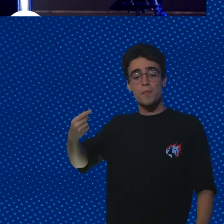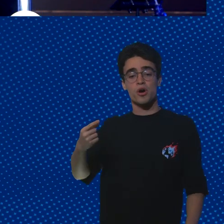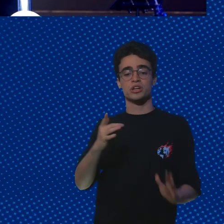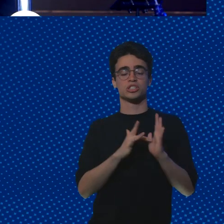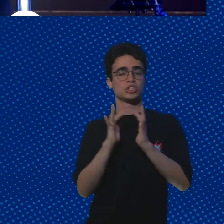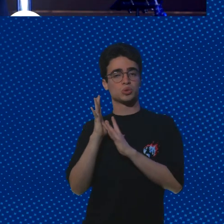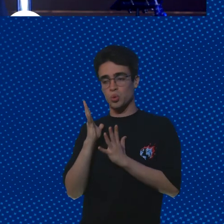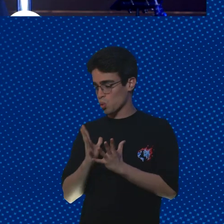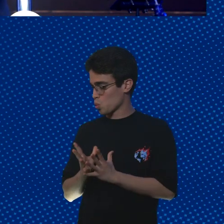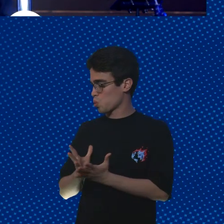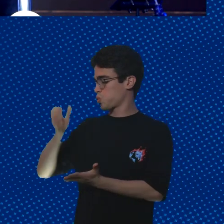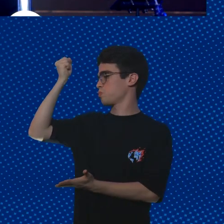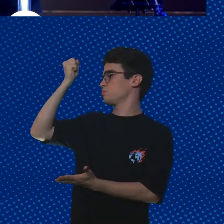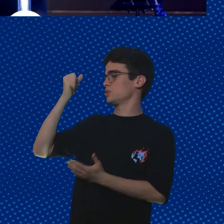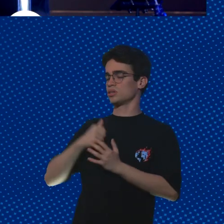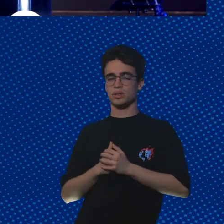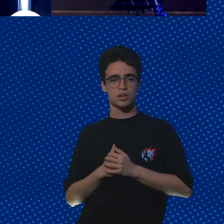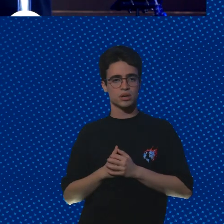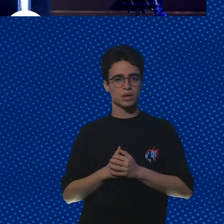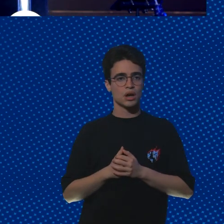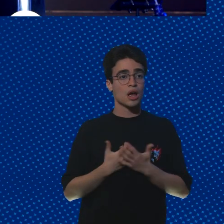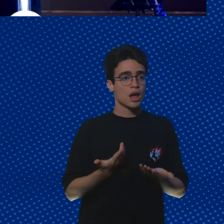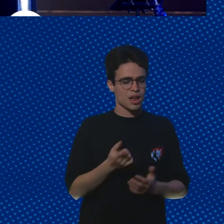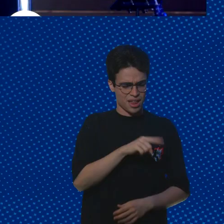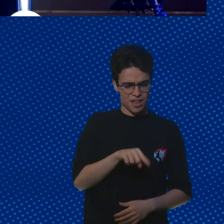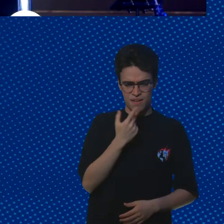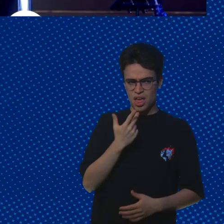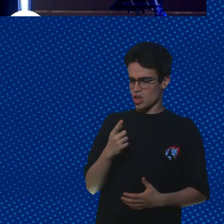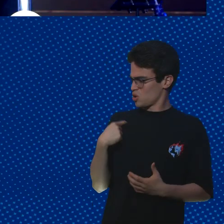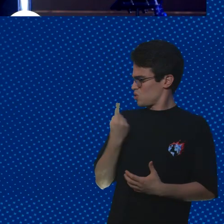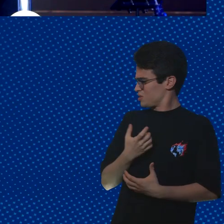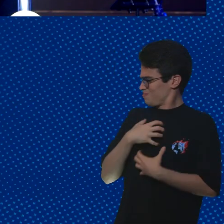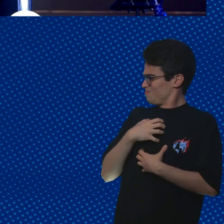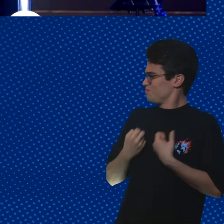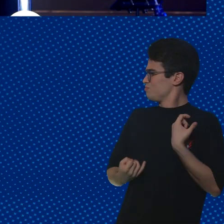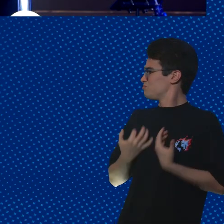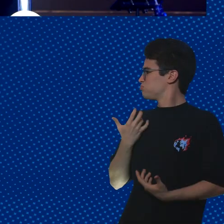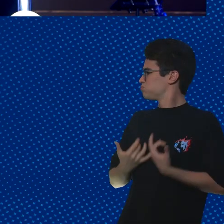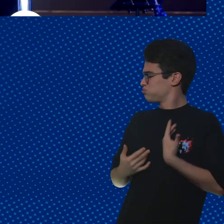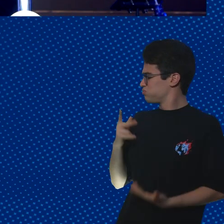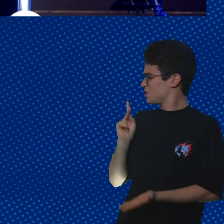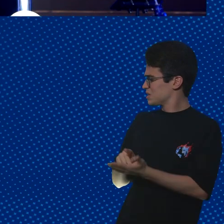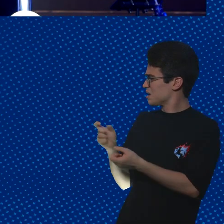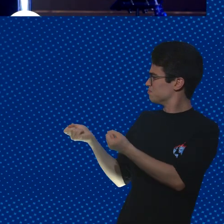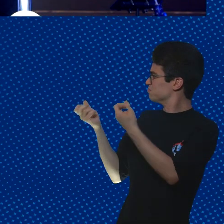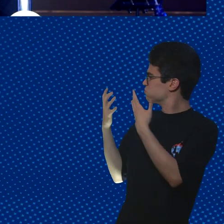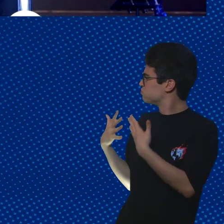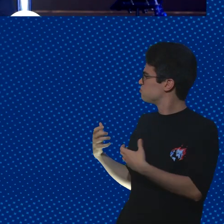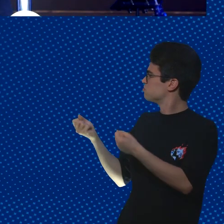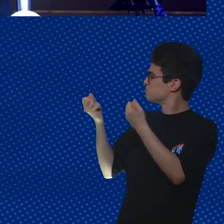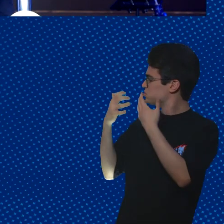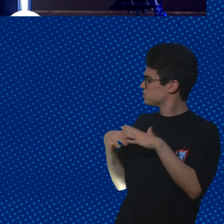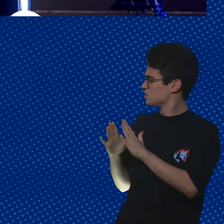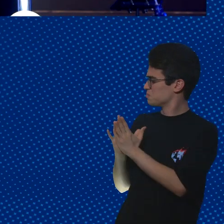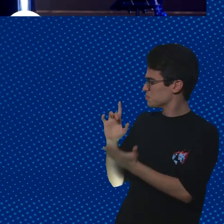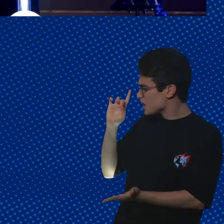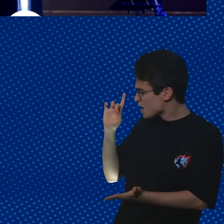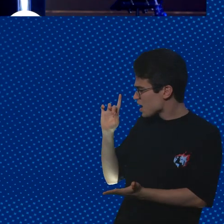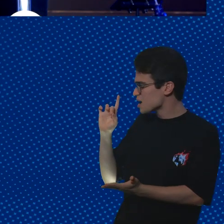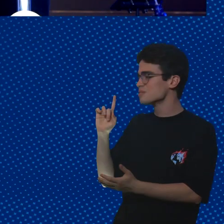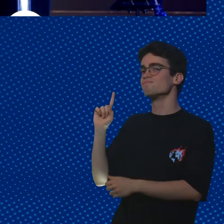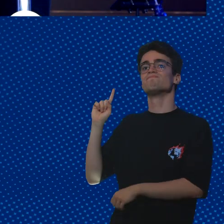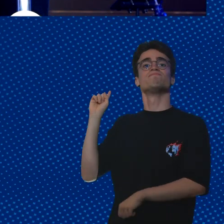Disse um ao outro, não ardia o nosso coração quando ele falava conosco no caminho e nos explicava as Escrituras? E na mesma